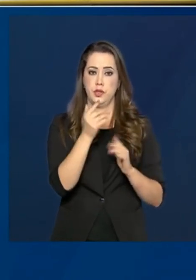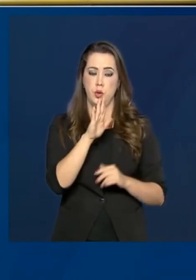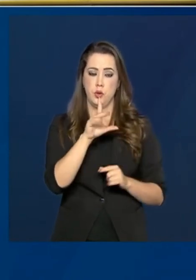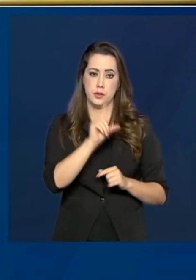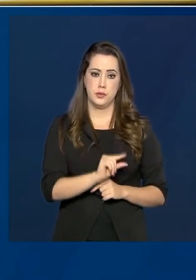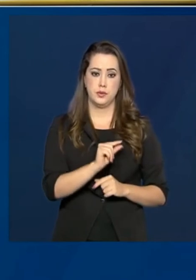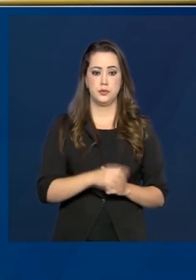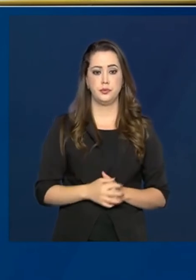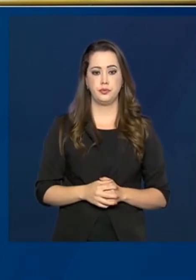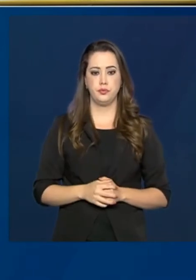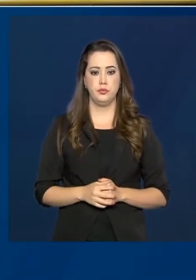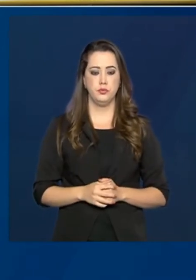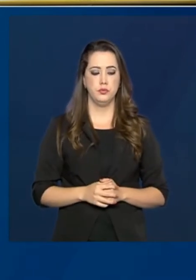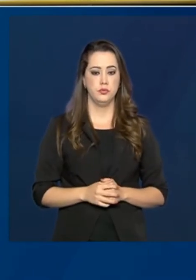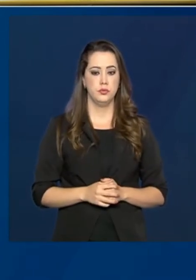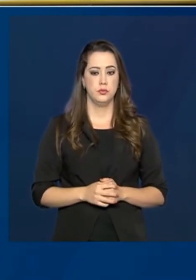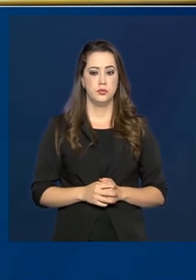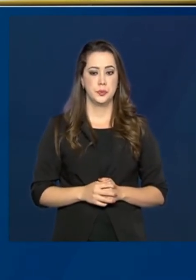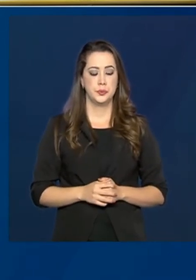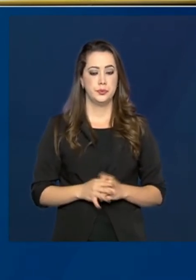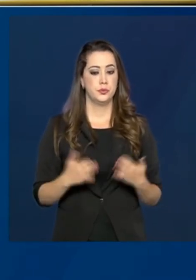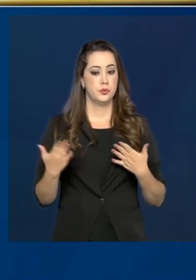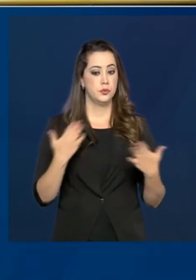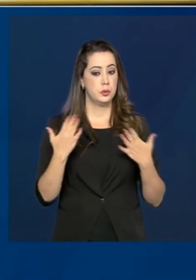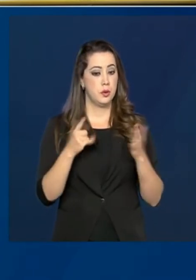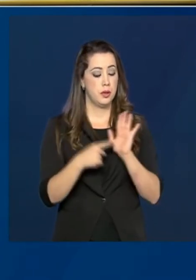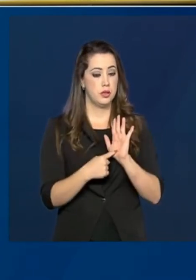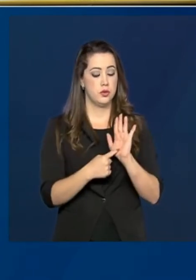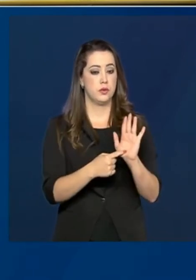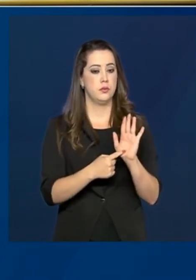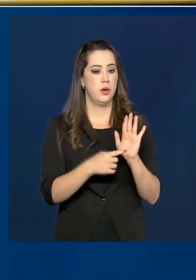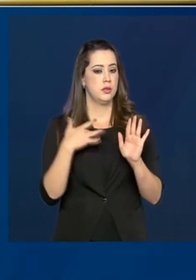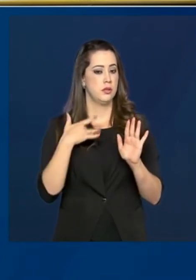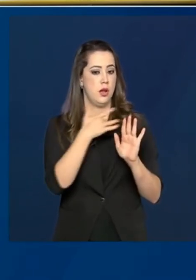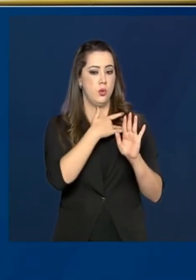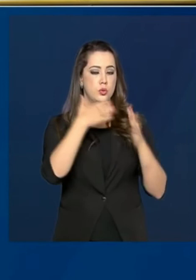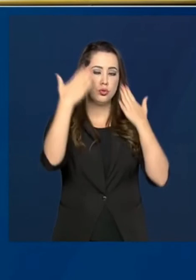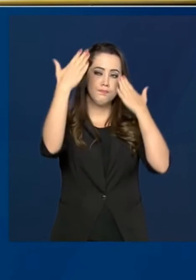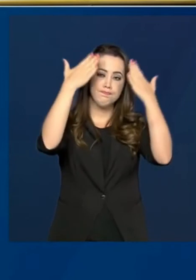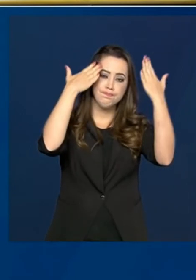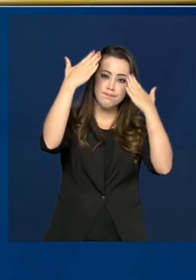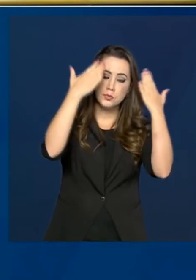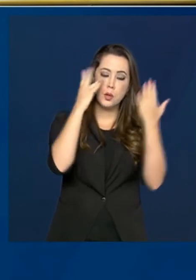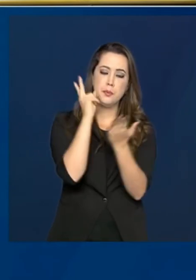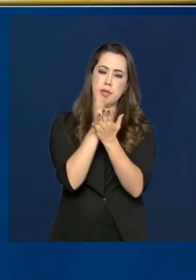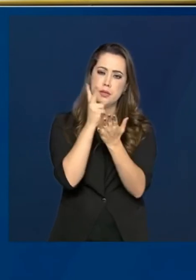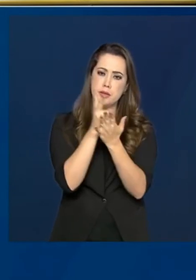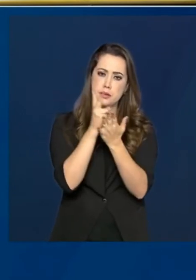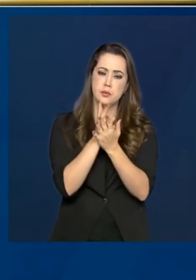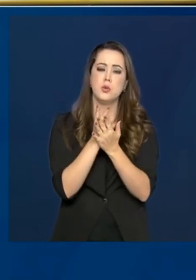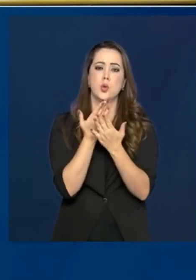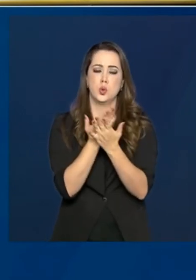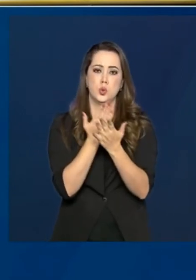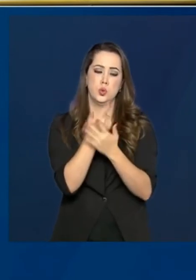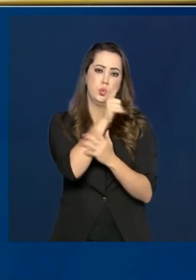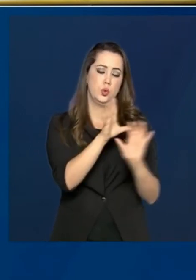baixos. Pode passar. Quanto aos indicadores de saúde mental, nós fizemos a mesma avaliação que foi feita com outro grupo.